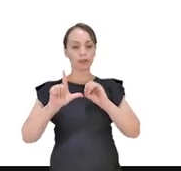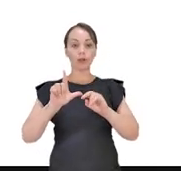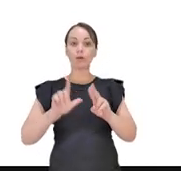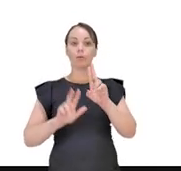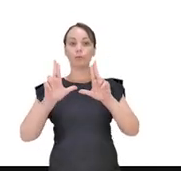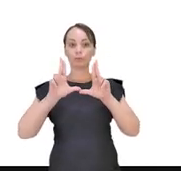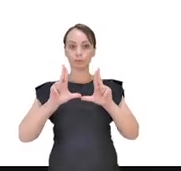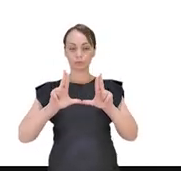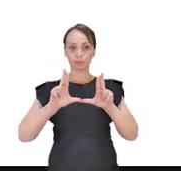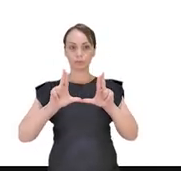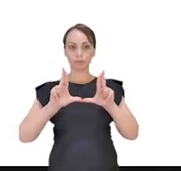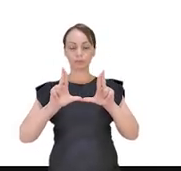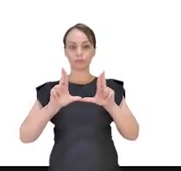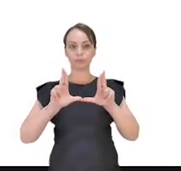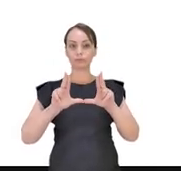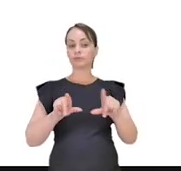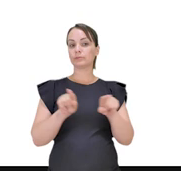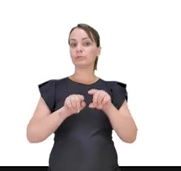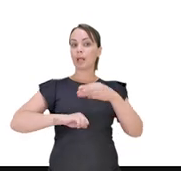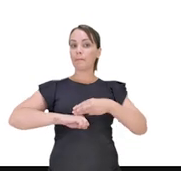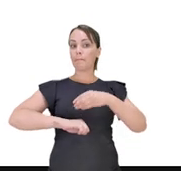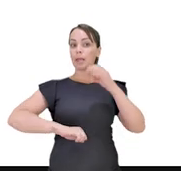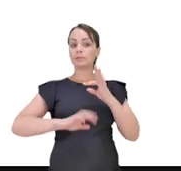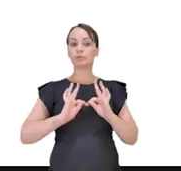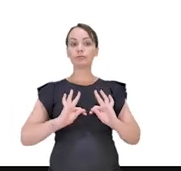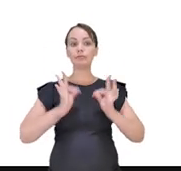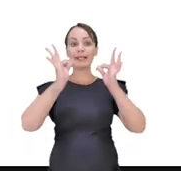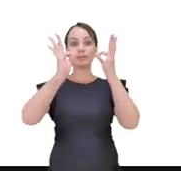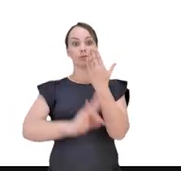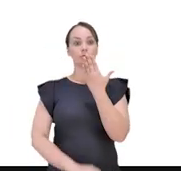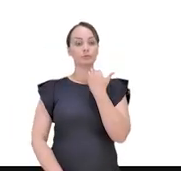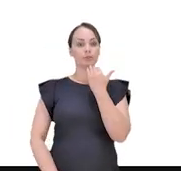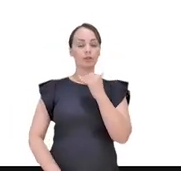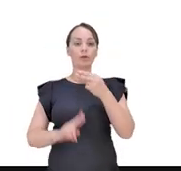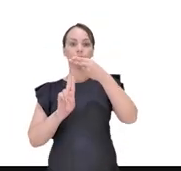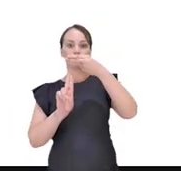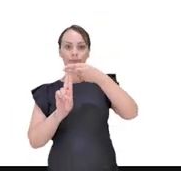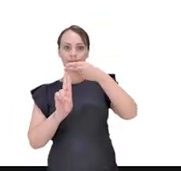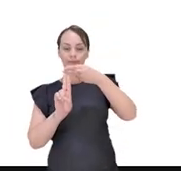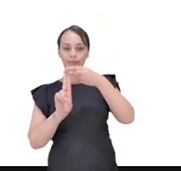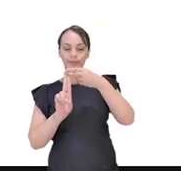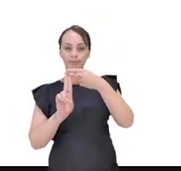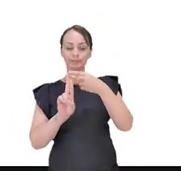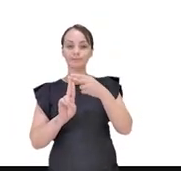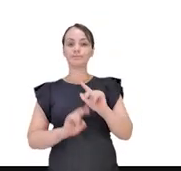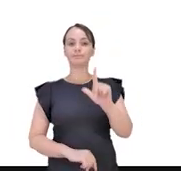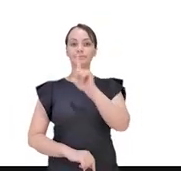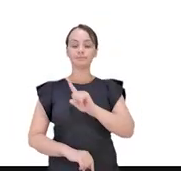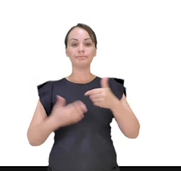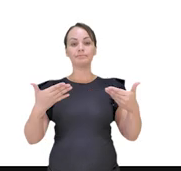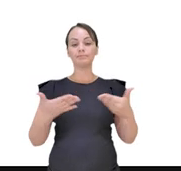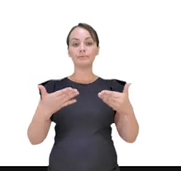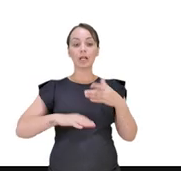Universidade Estadual de Londrina, né? Sou mestre em tecnologia em alimentos pela UTFPE aqui de Londrina. E atualmente eu